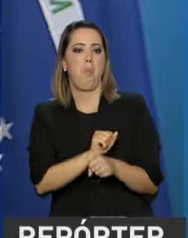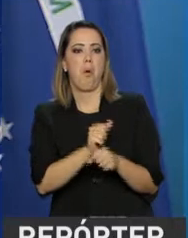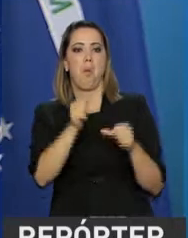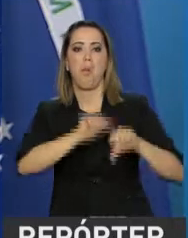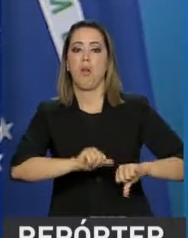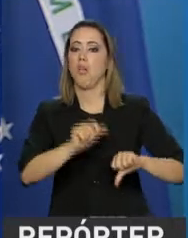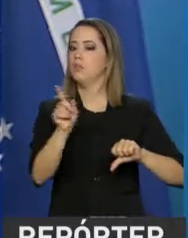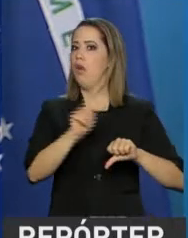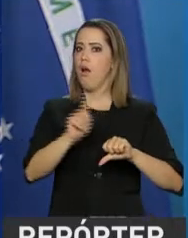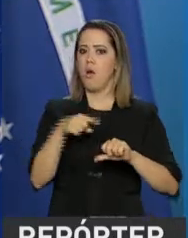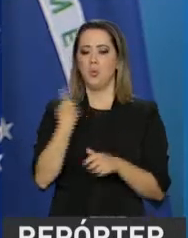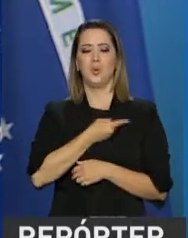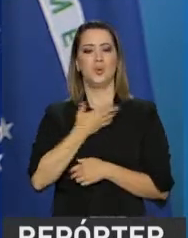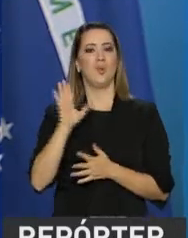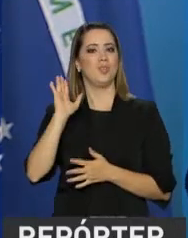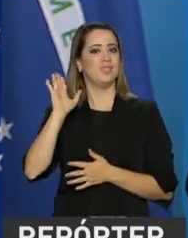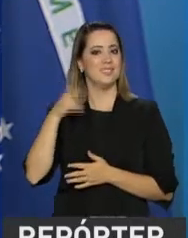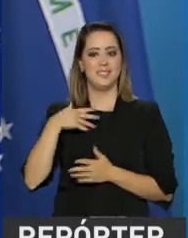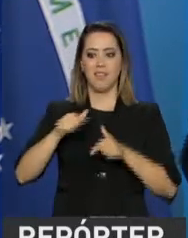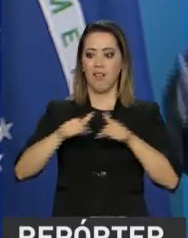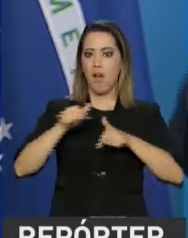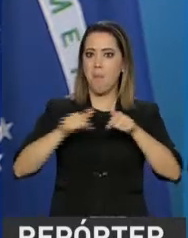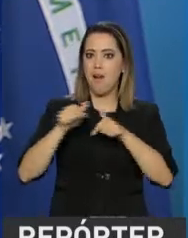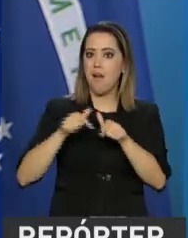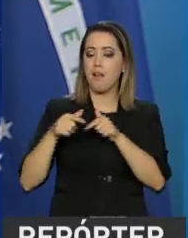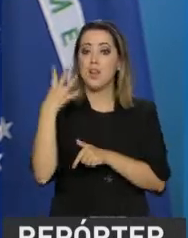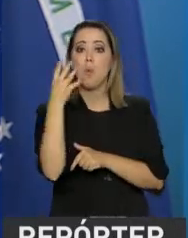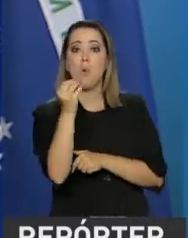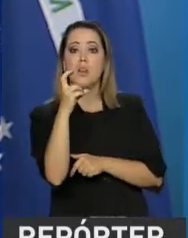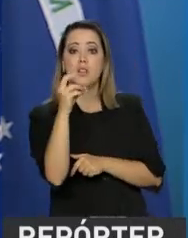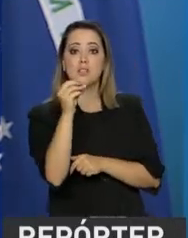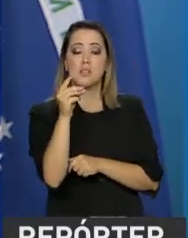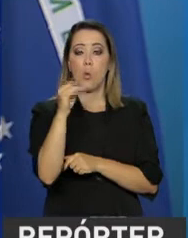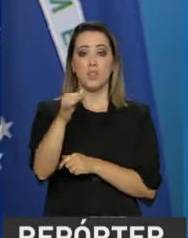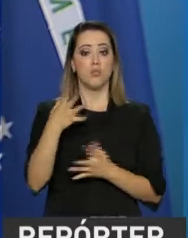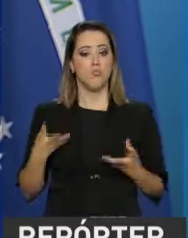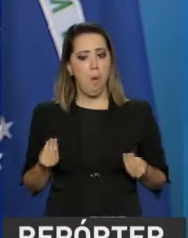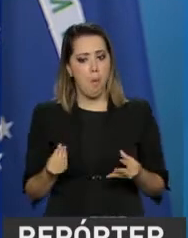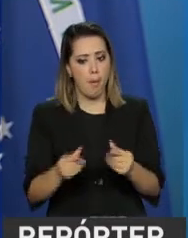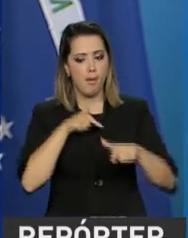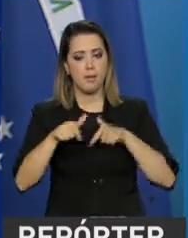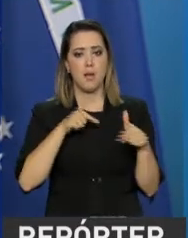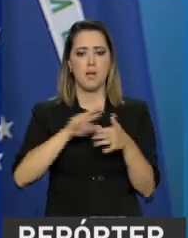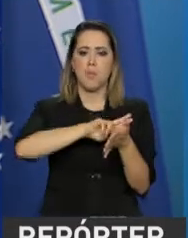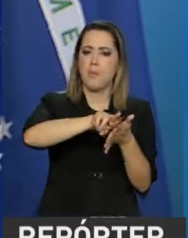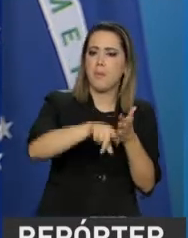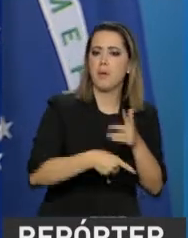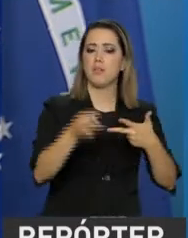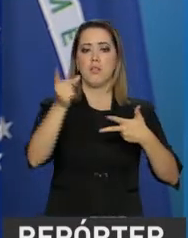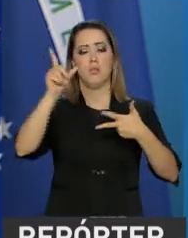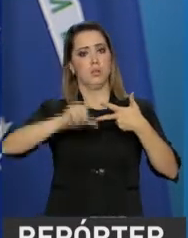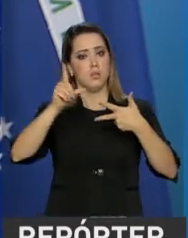nada interessante então nunca fizemos tanta coisa como nestes últimos 40 50 dias é impressionante como tudo tanto no plano legislativo